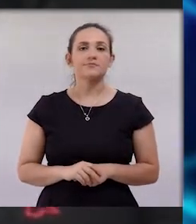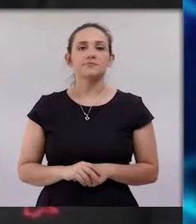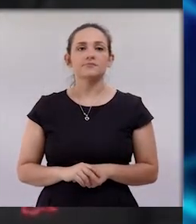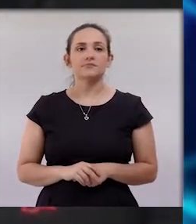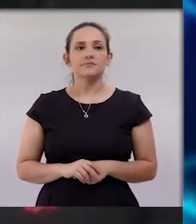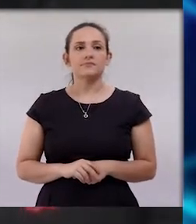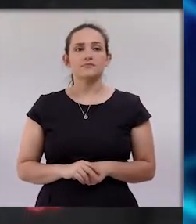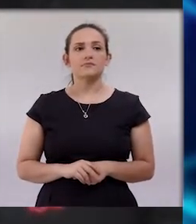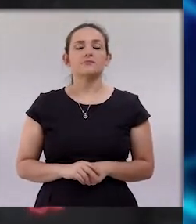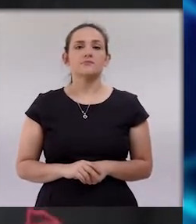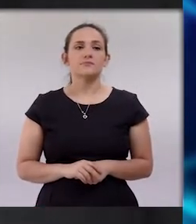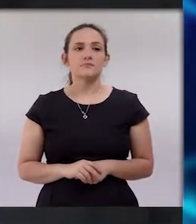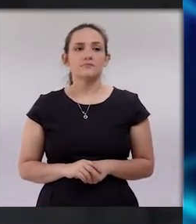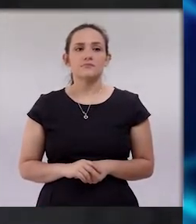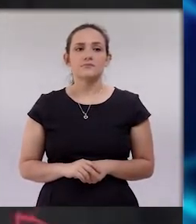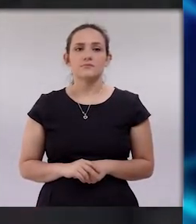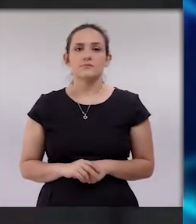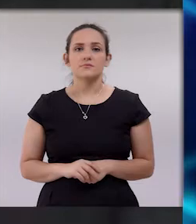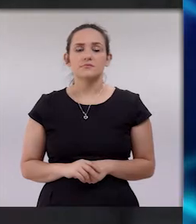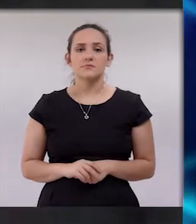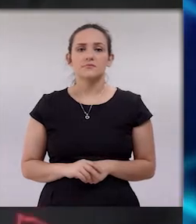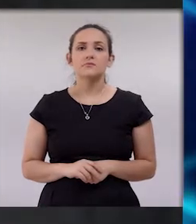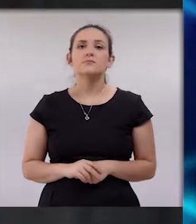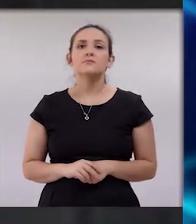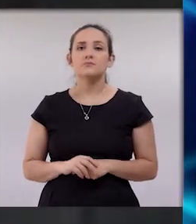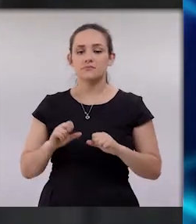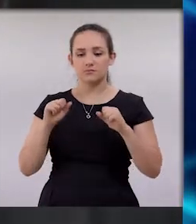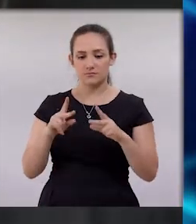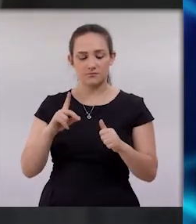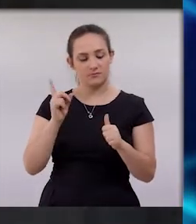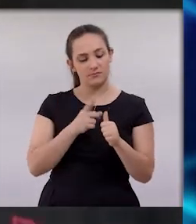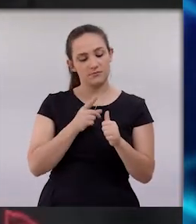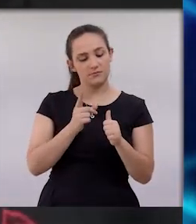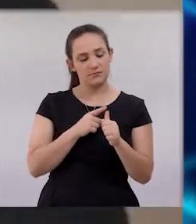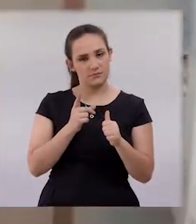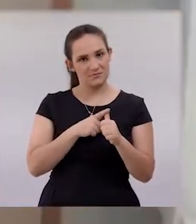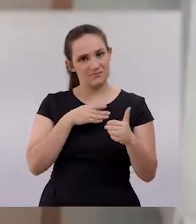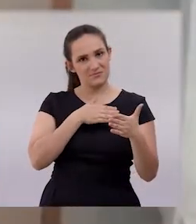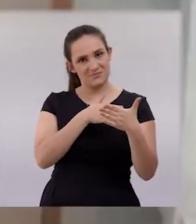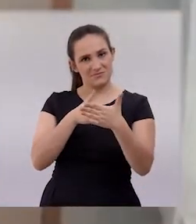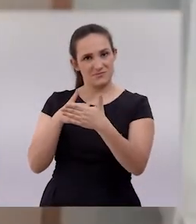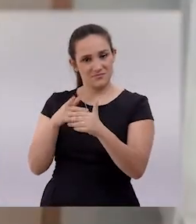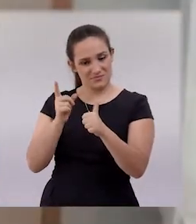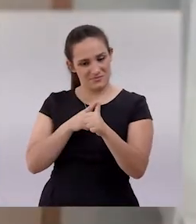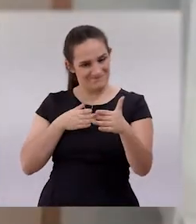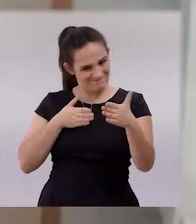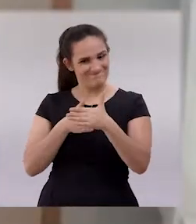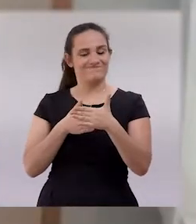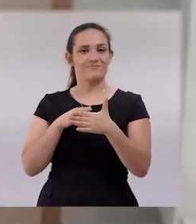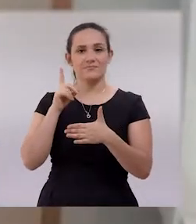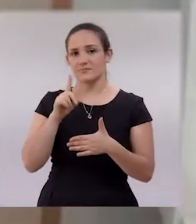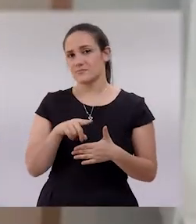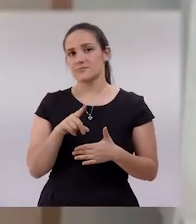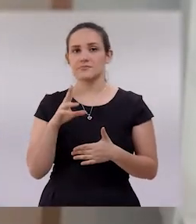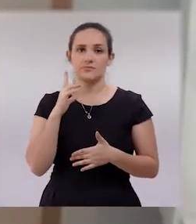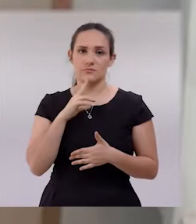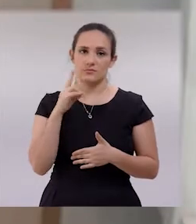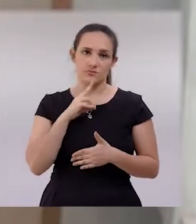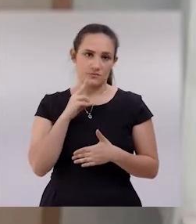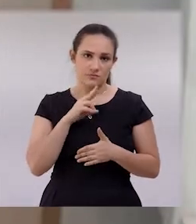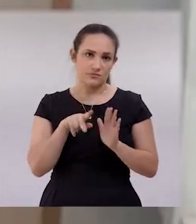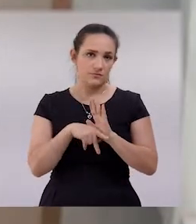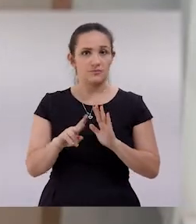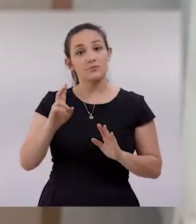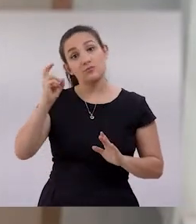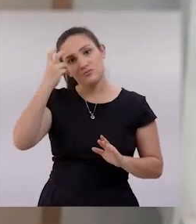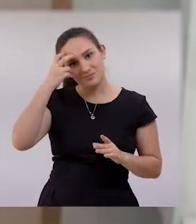Bem, eu acho que o primeiro obstáculo, né, é o obstáculo natural, que é